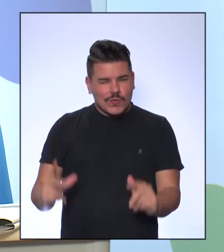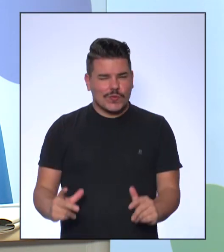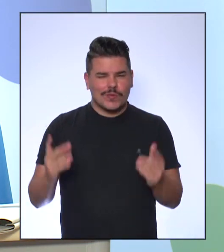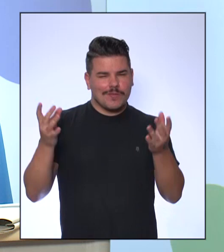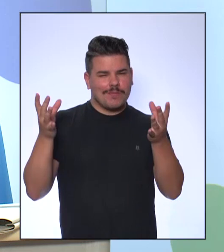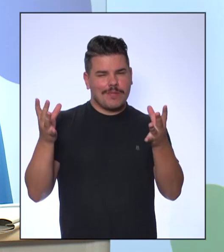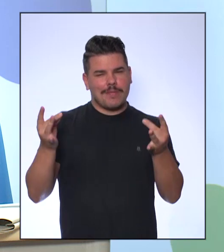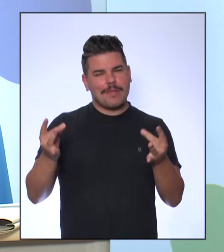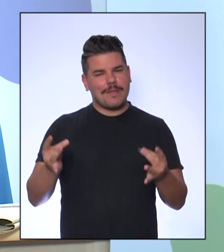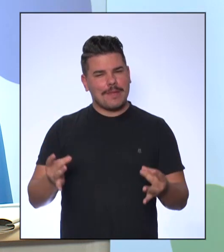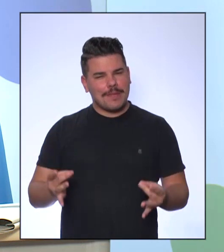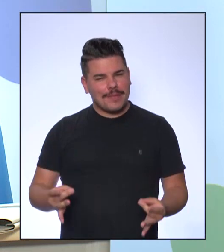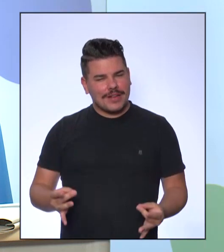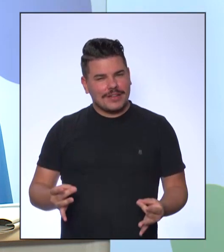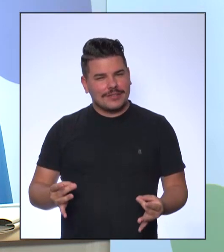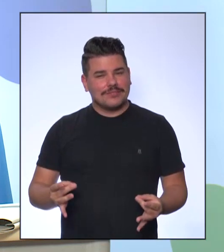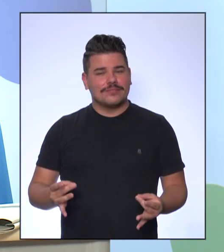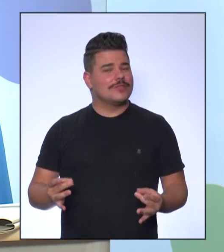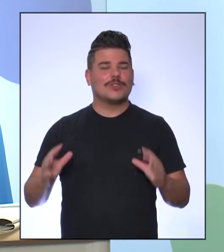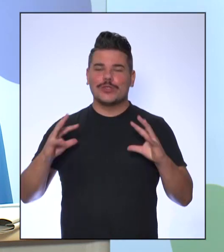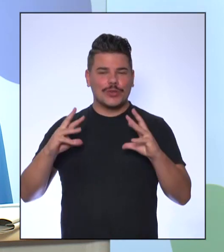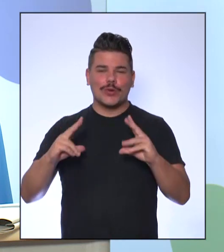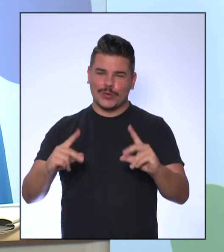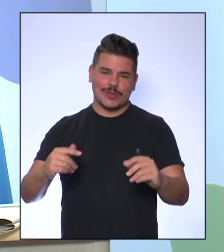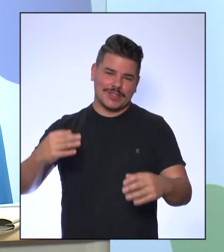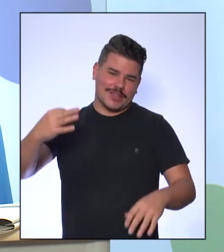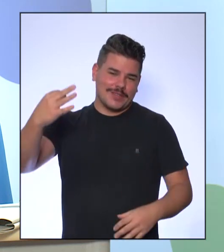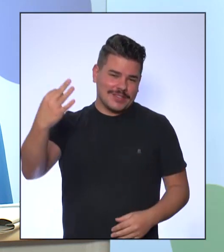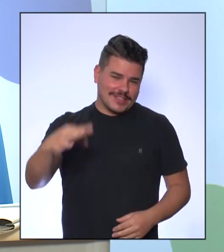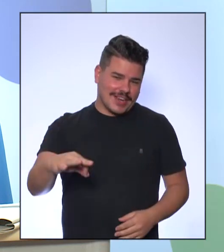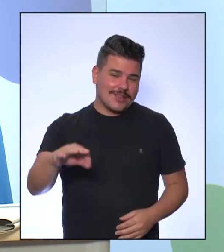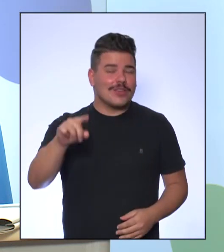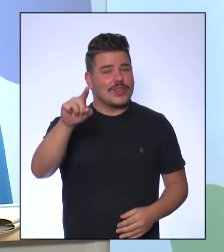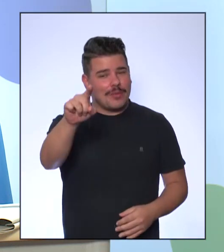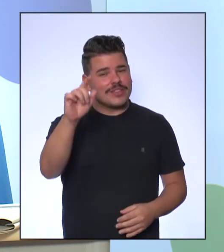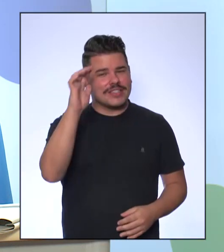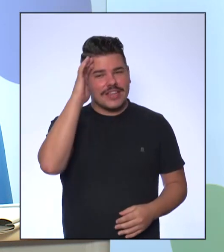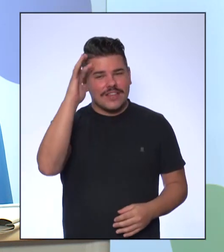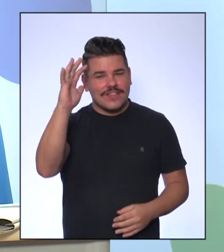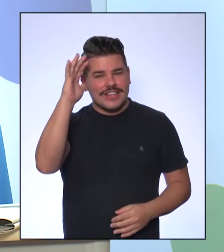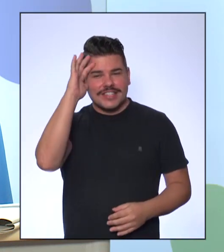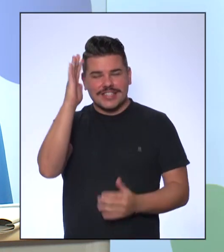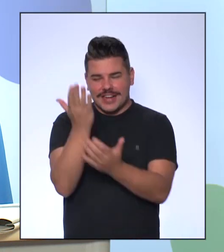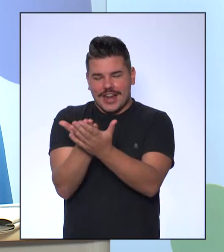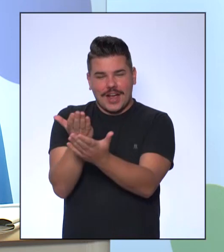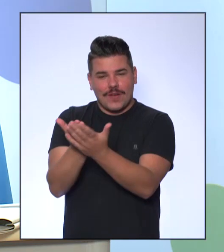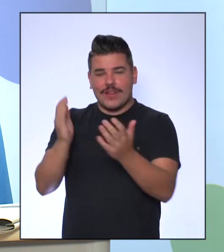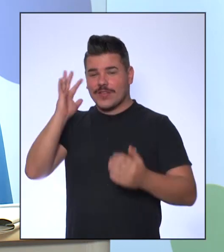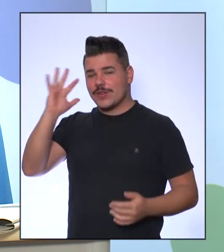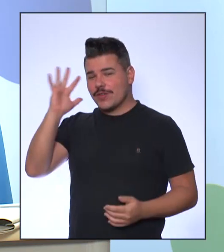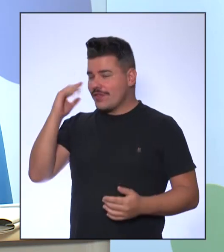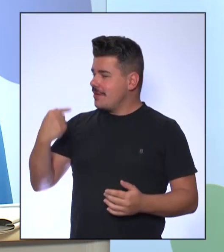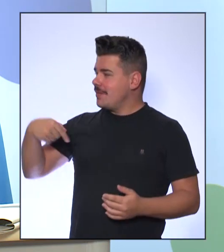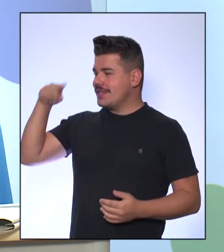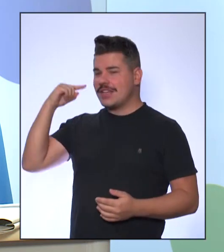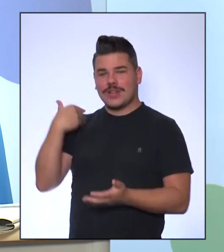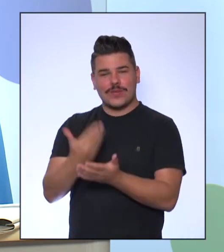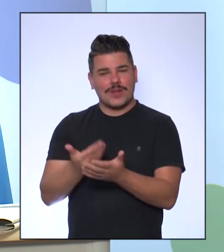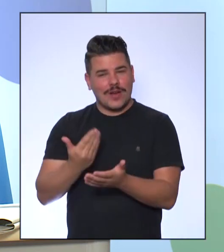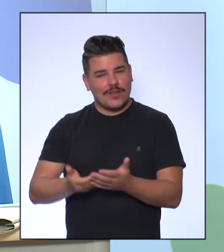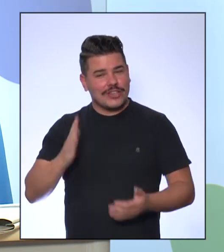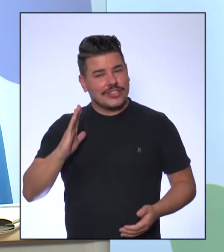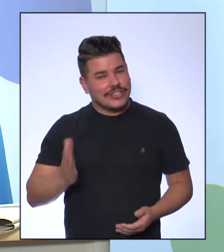verdade, eles são verdadeiros, né? Na verdade, é para vocês refletirem sobre as aulas de filosofia que vocês já tiveram.